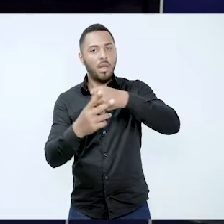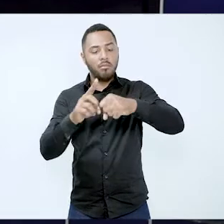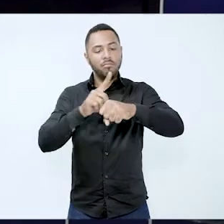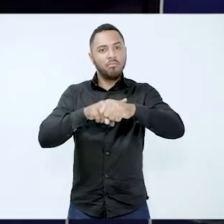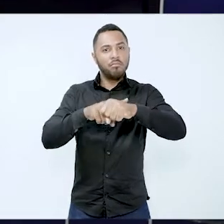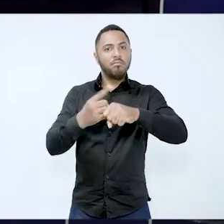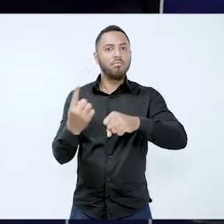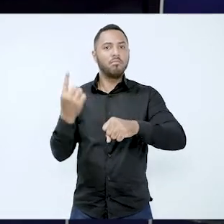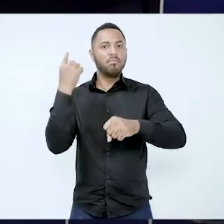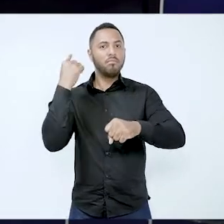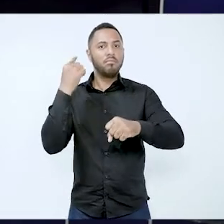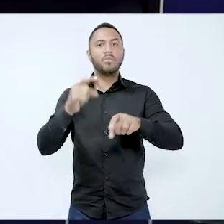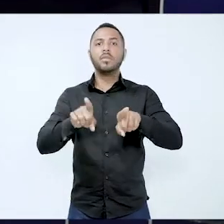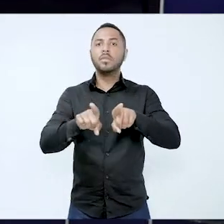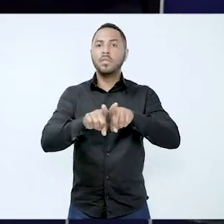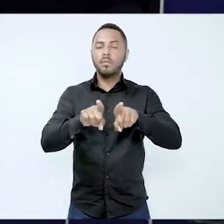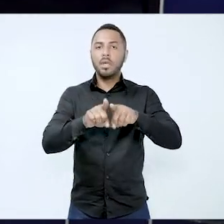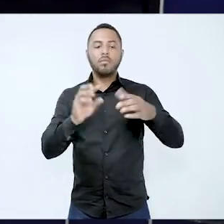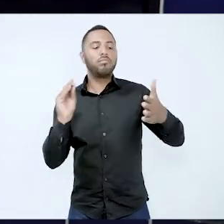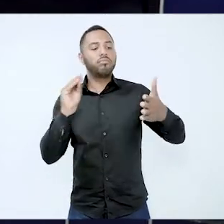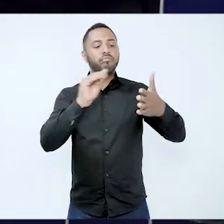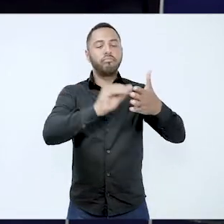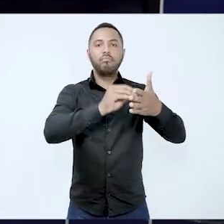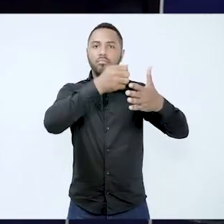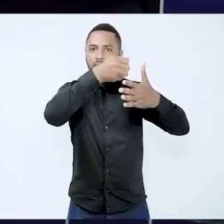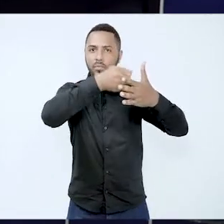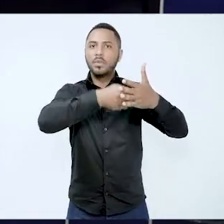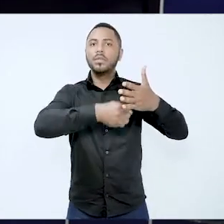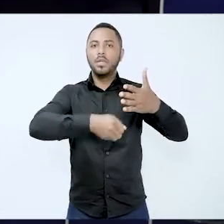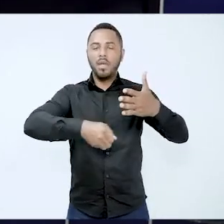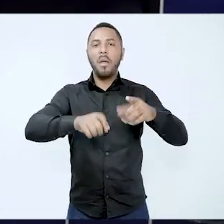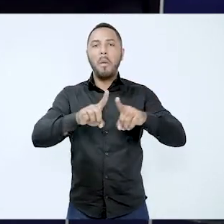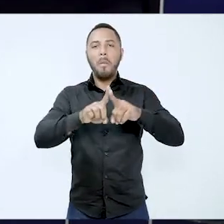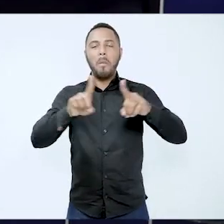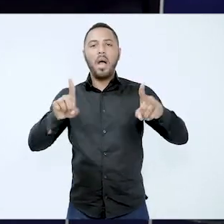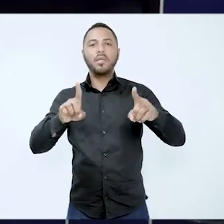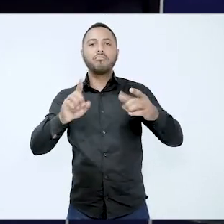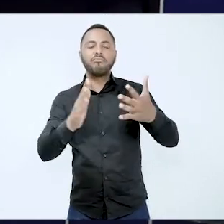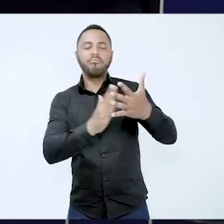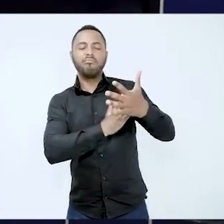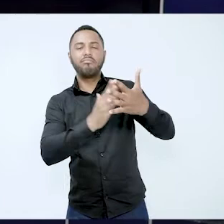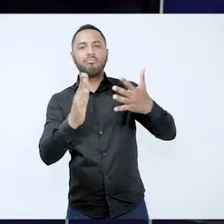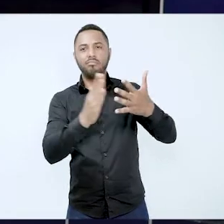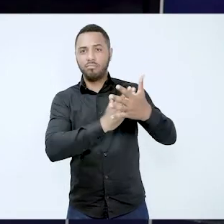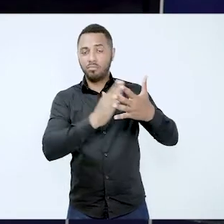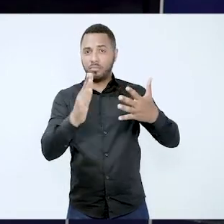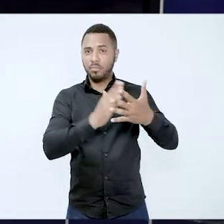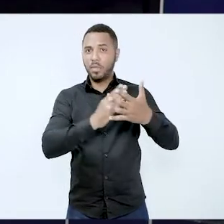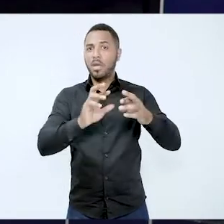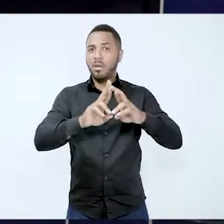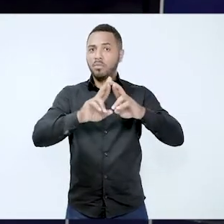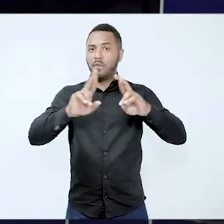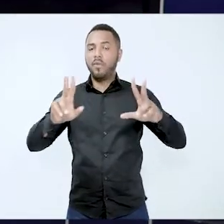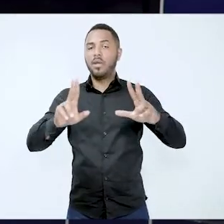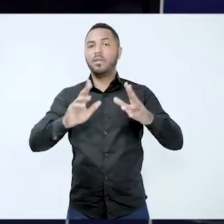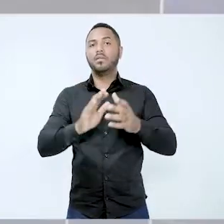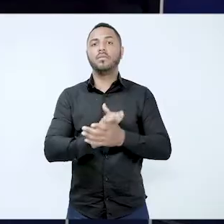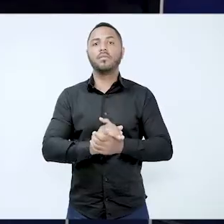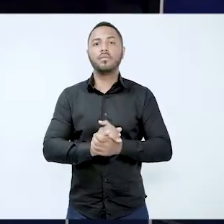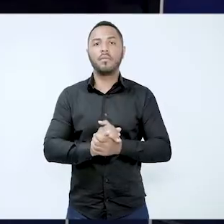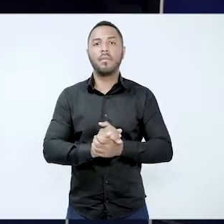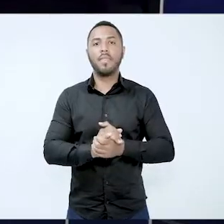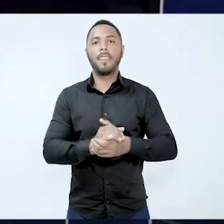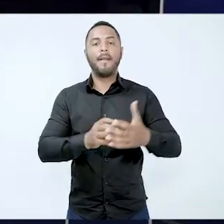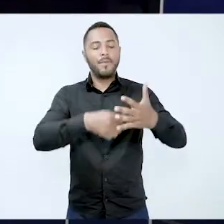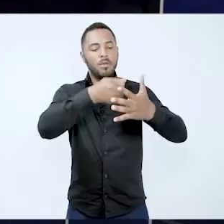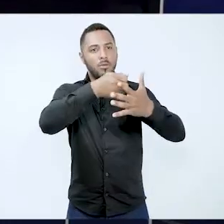pretérito perfeito, ele aparece no texto Memórias Literárias, mas não tanto quanto o pretérito imperfeito.